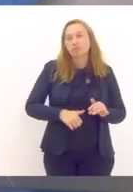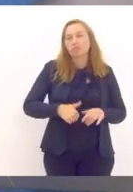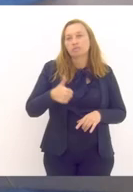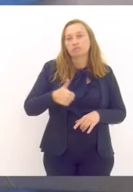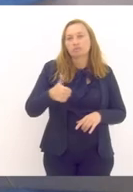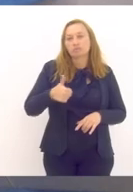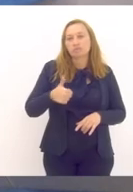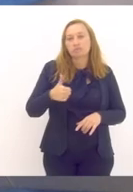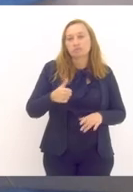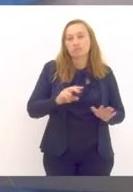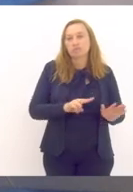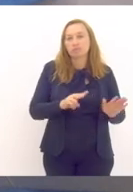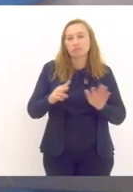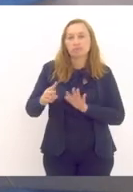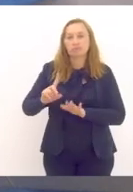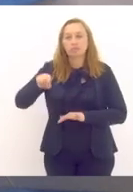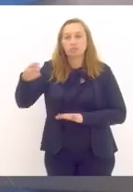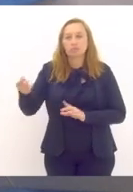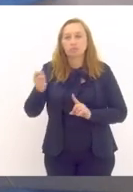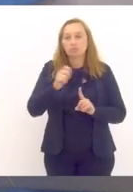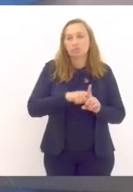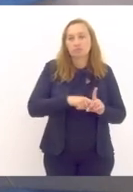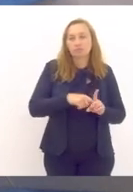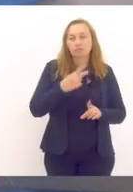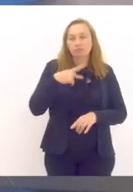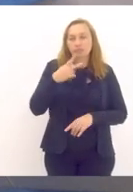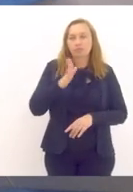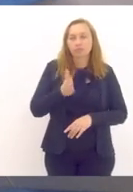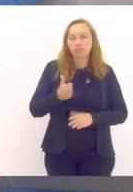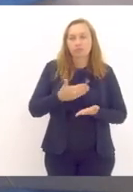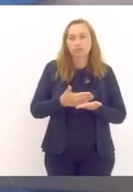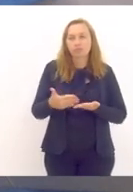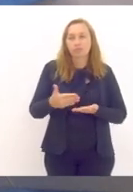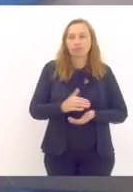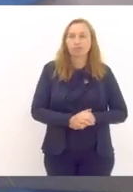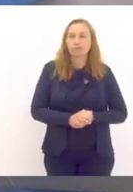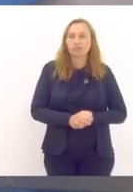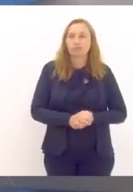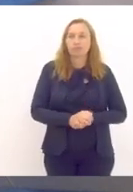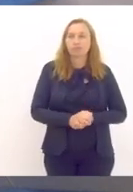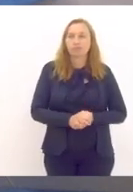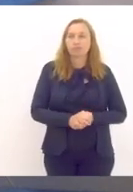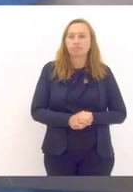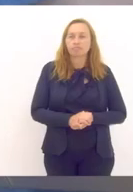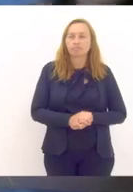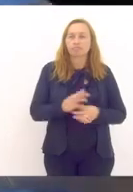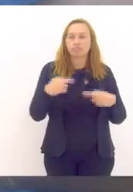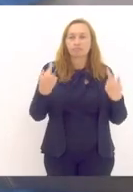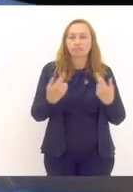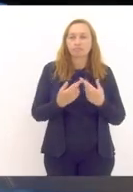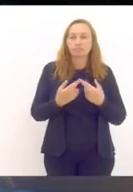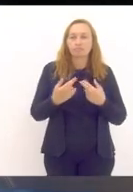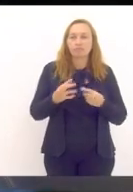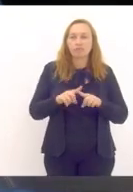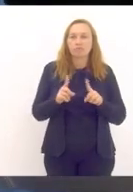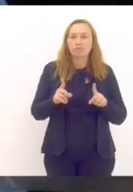vem, já, né, como eu disse aqui no início, essa reunião ela foi mais olhando